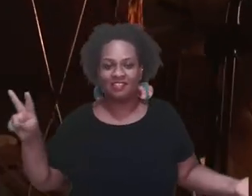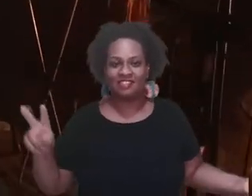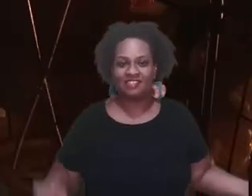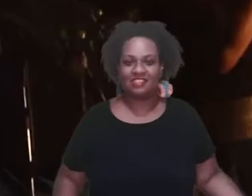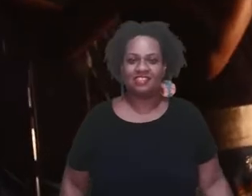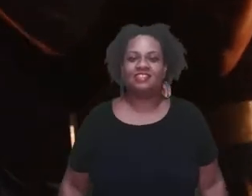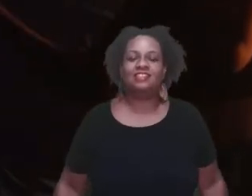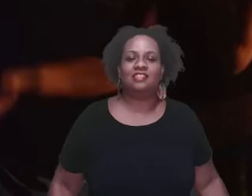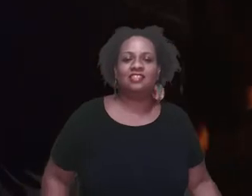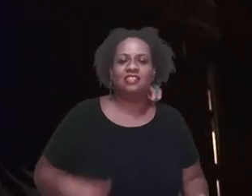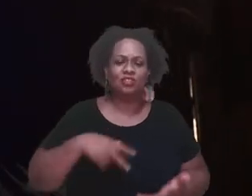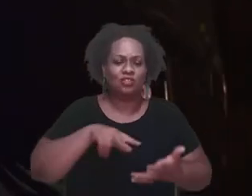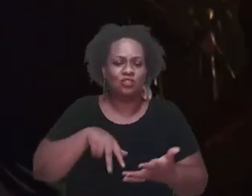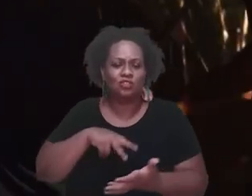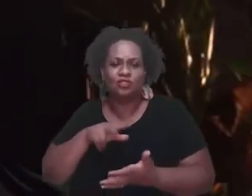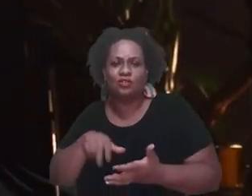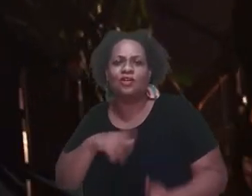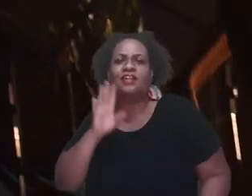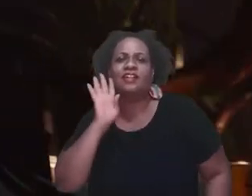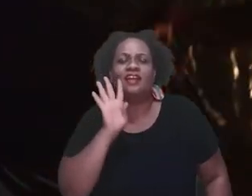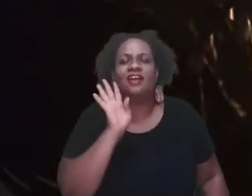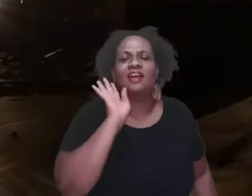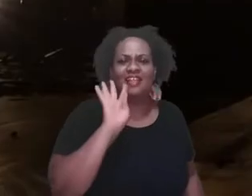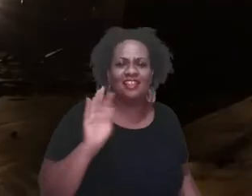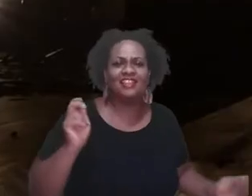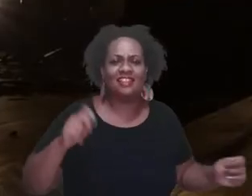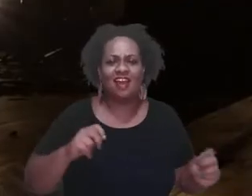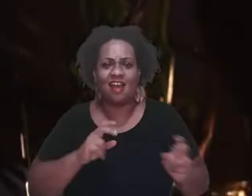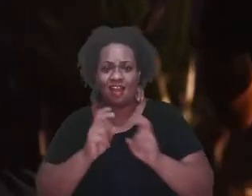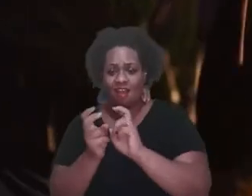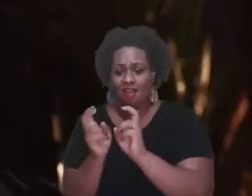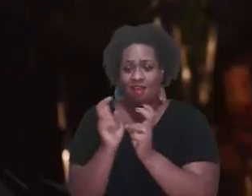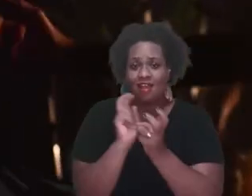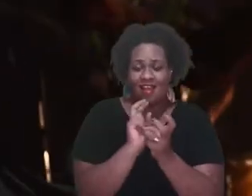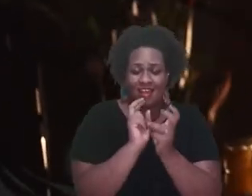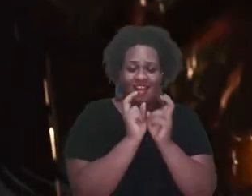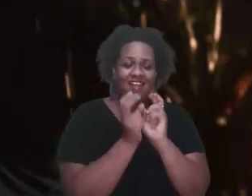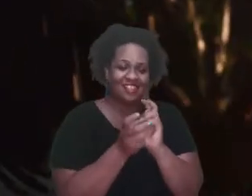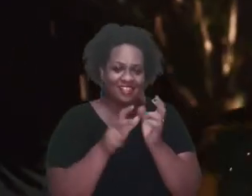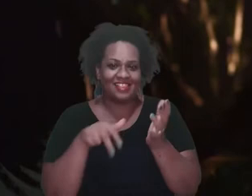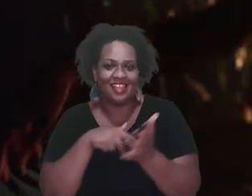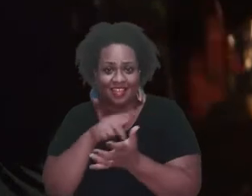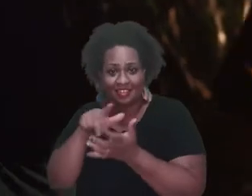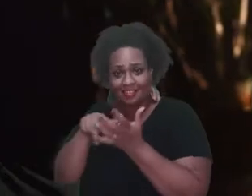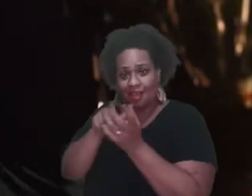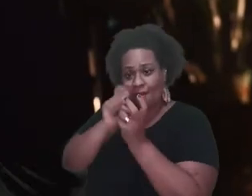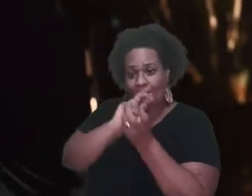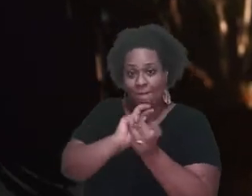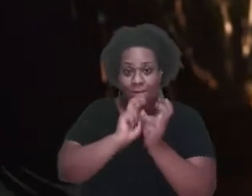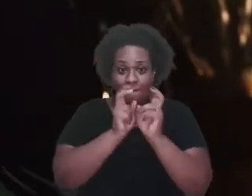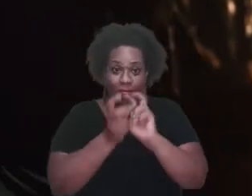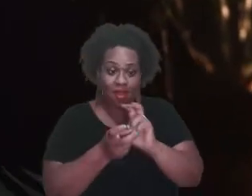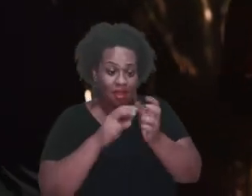acontecer eu uso ele legal Dá para desligar e dançar tá pra dar um as pernas